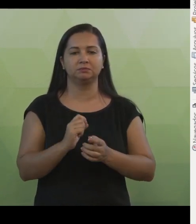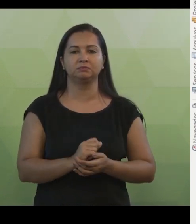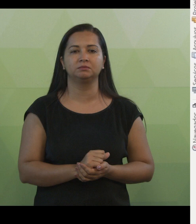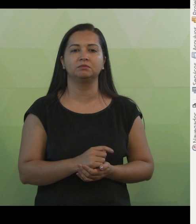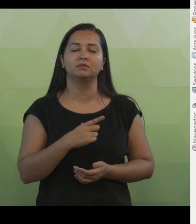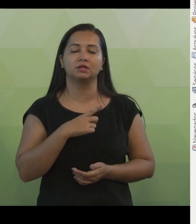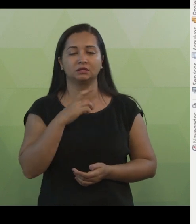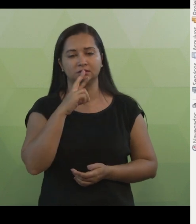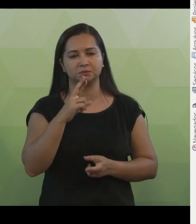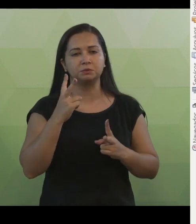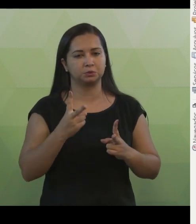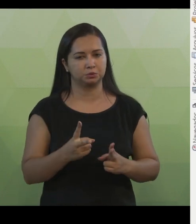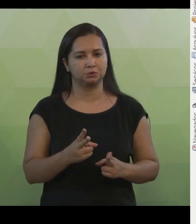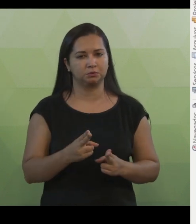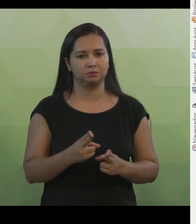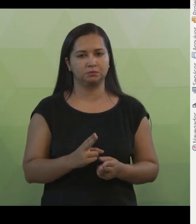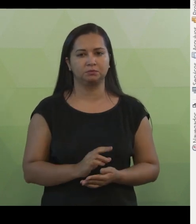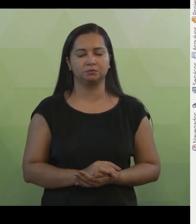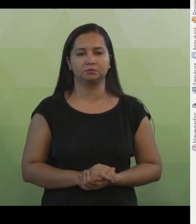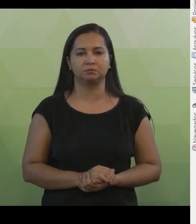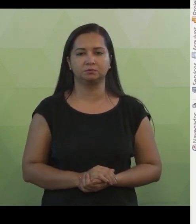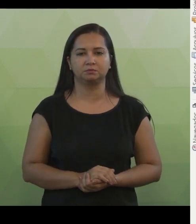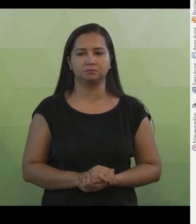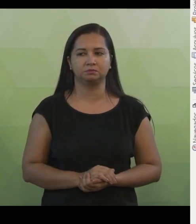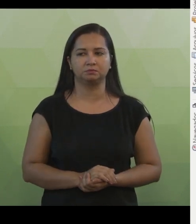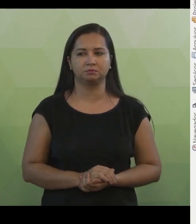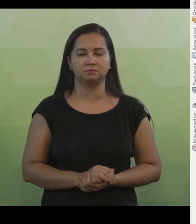Olha só, esse comando aqui de